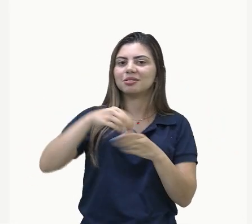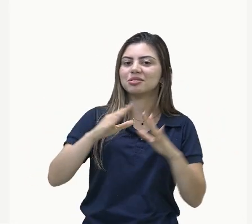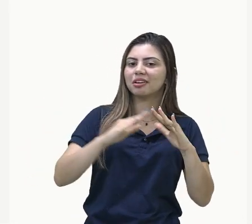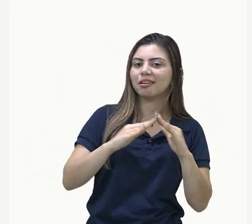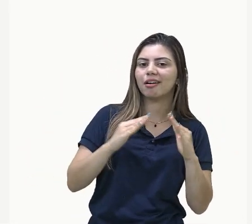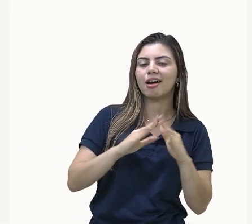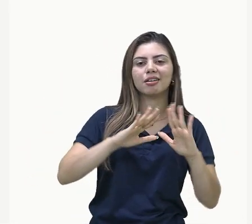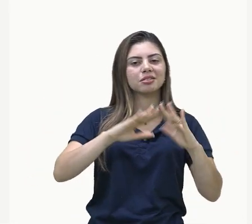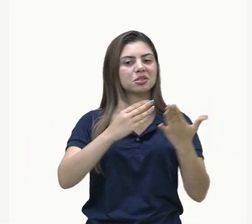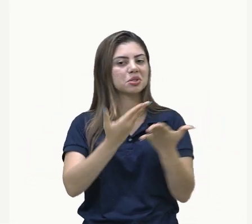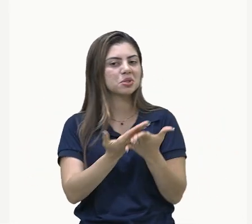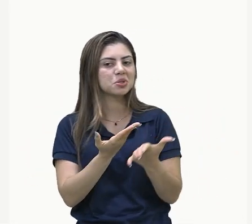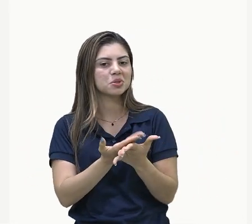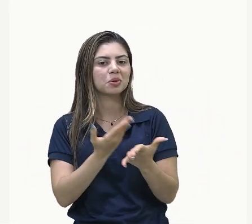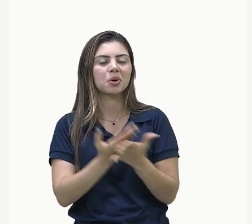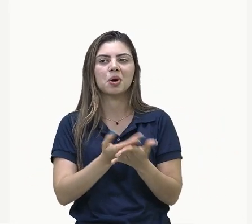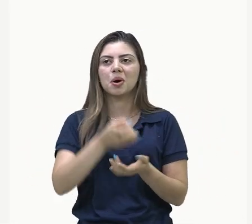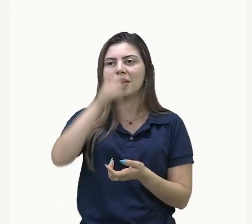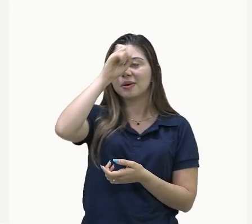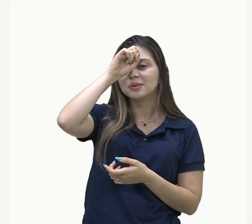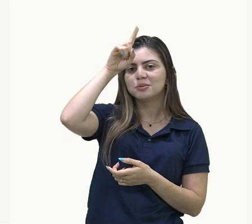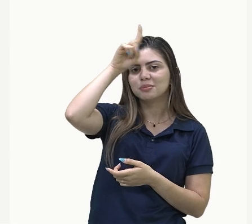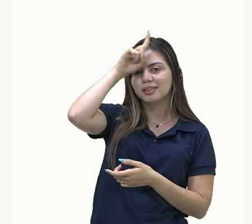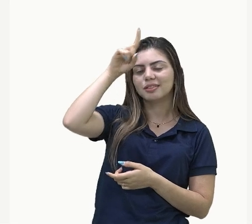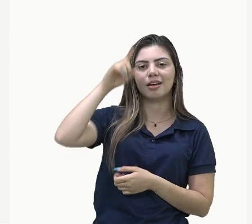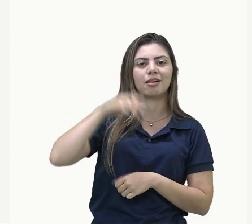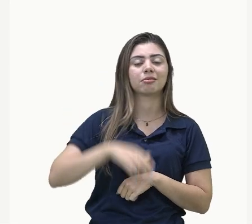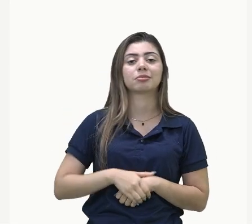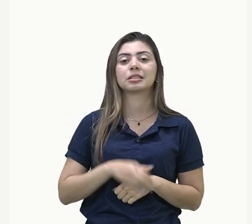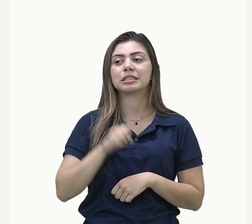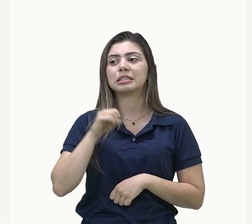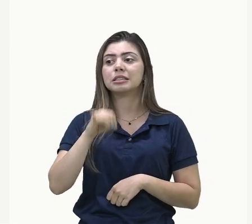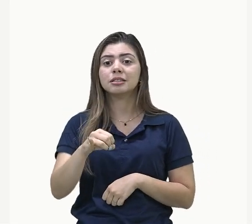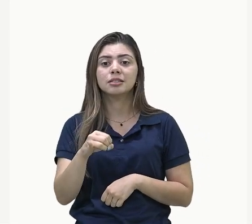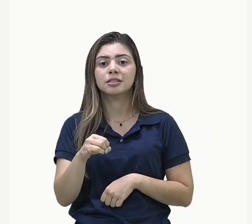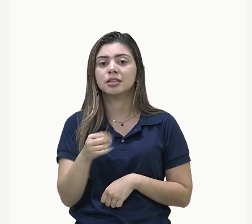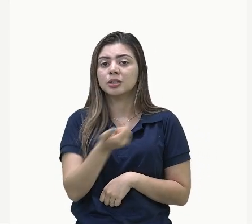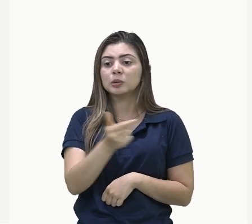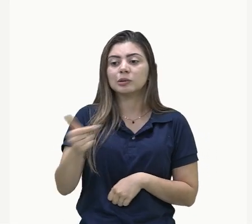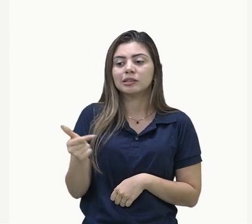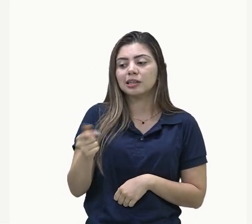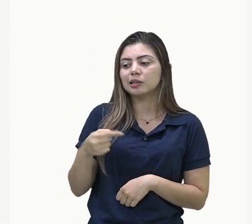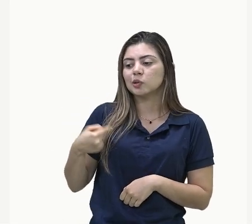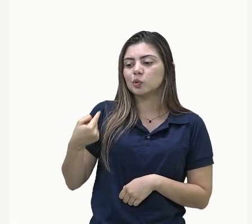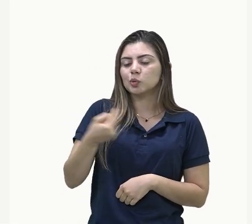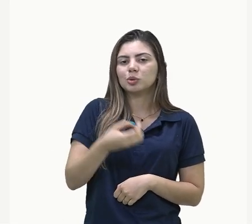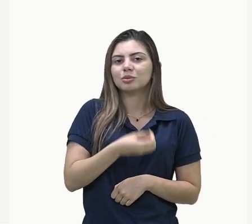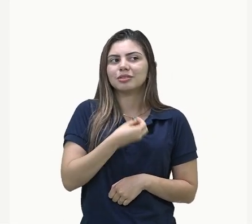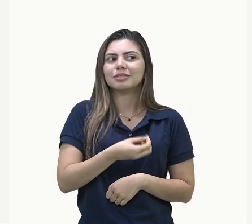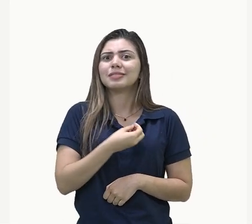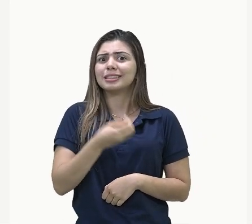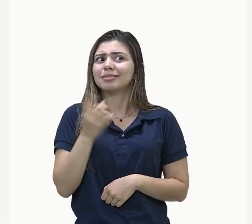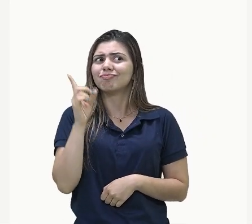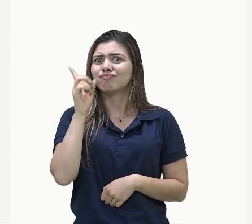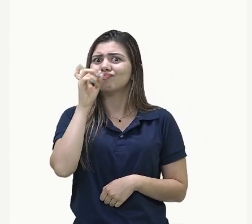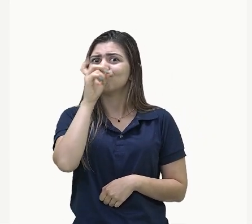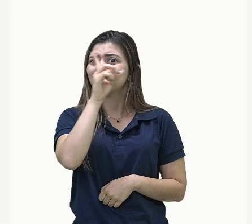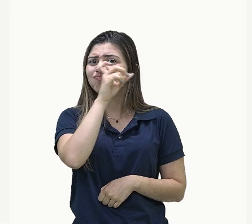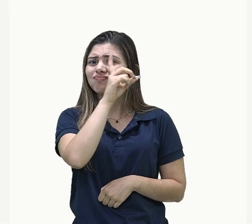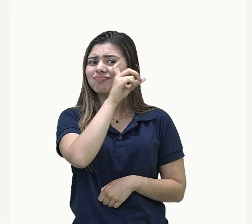casas, escolas, hospitais, e sem eles, nossa vida cotidiana